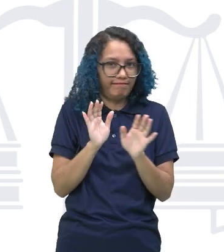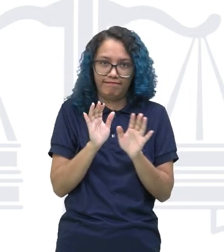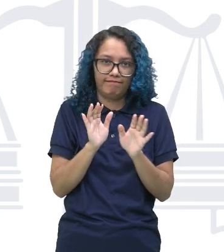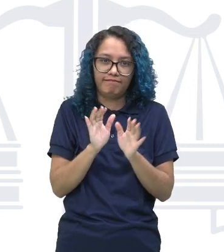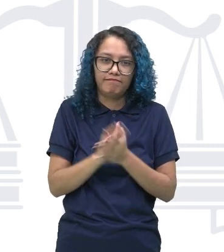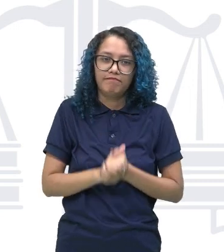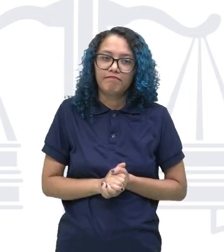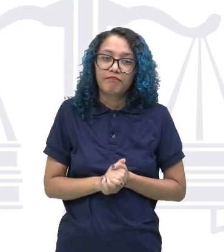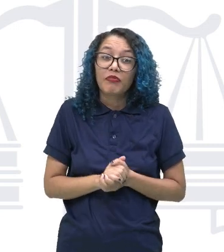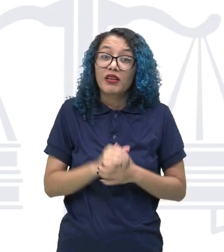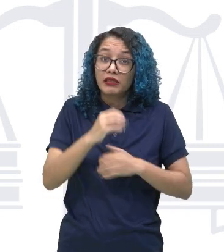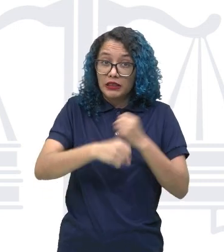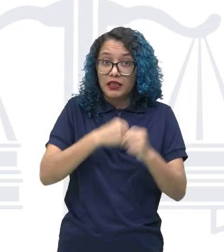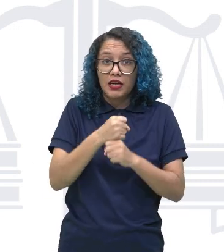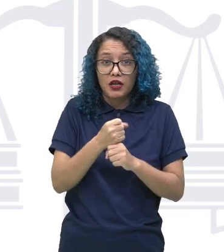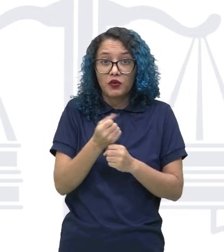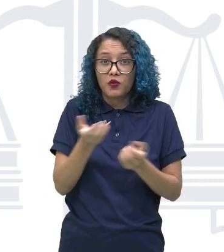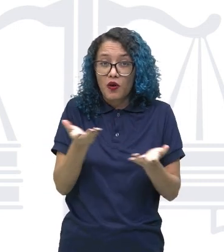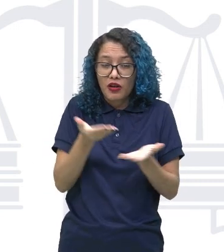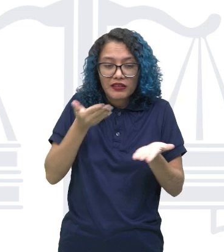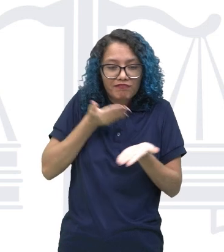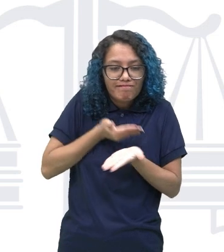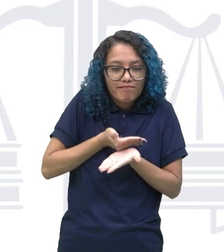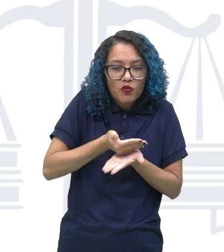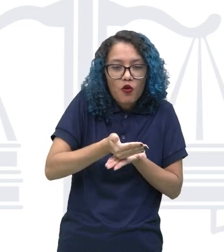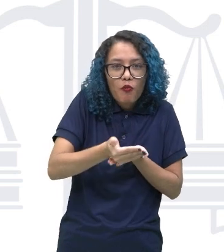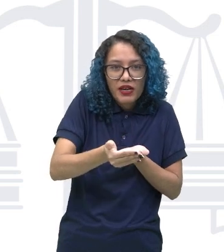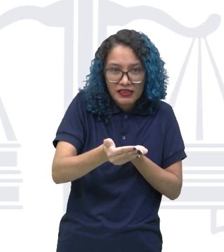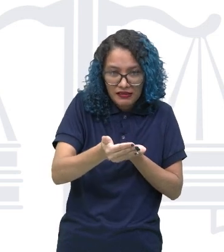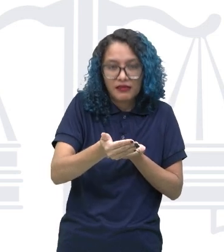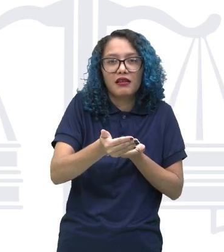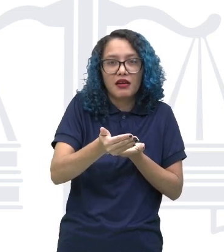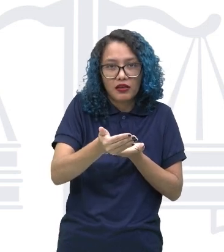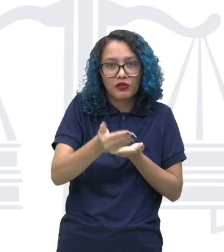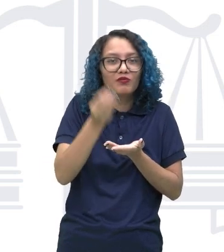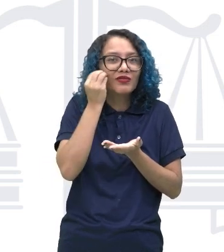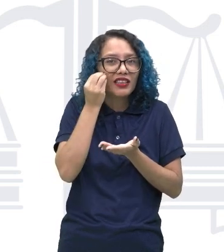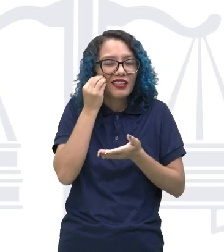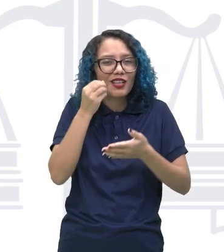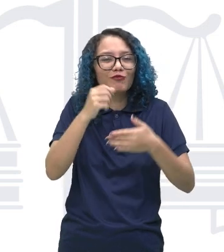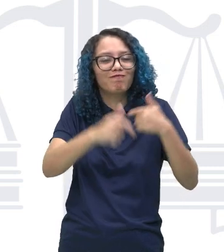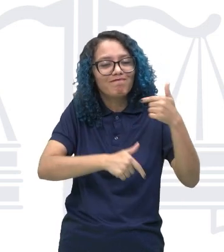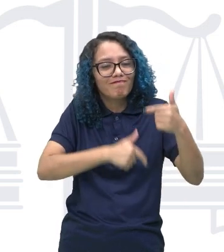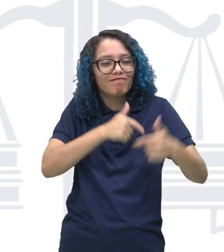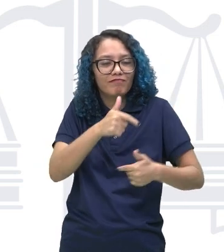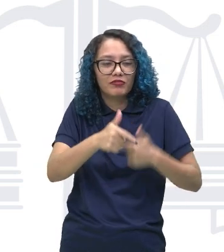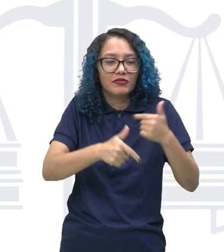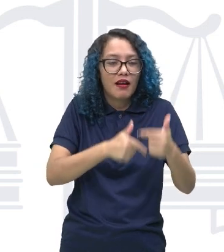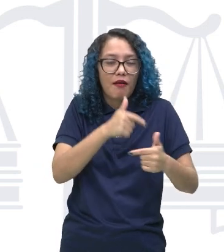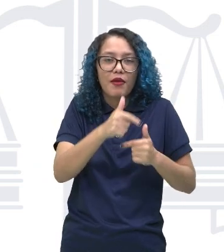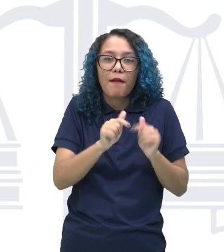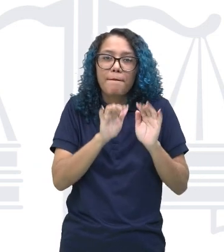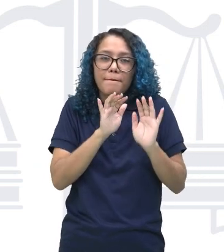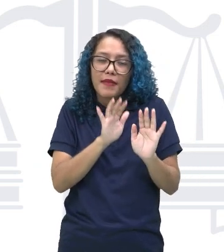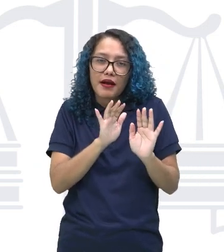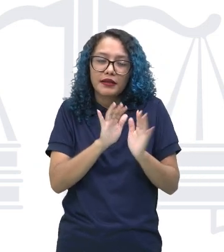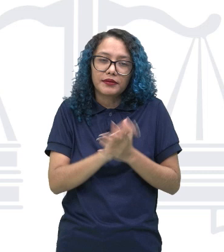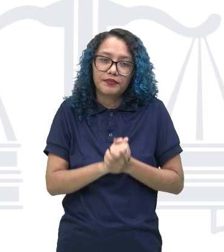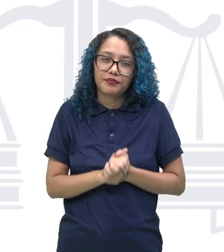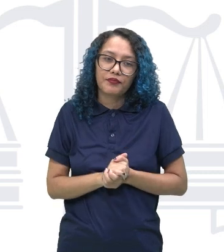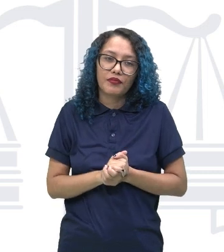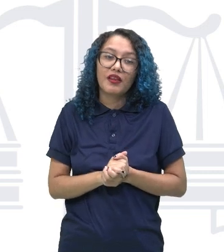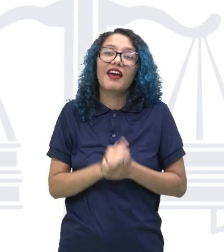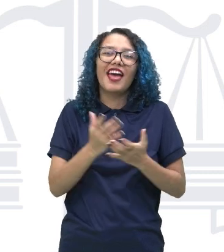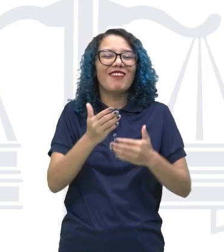ano letivo, startando a recomposição das aprendizagens na nossa rede, porém, a gente sabe que esse é um caminho, é uma